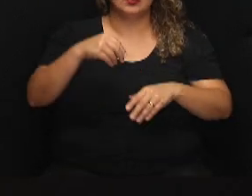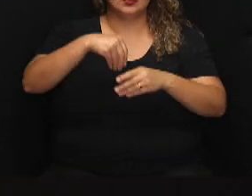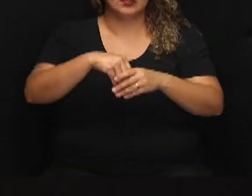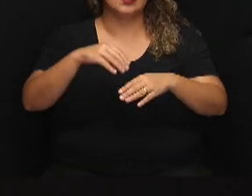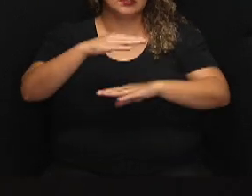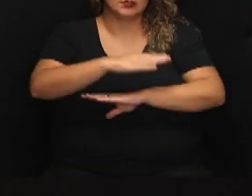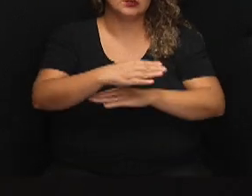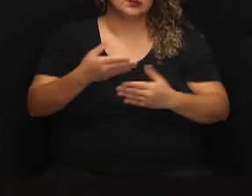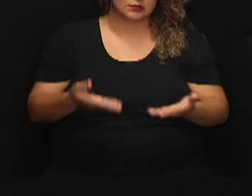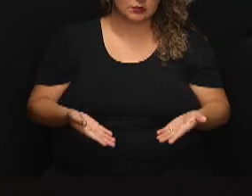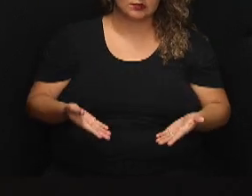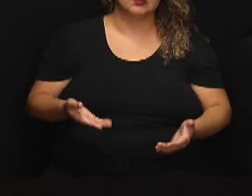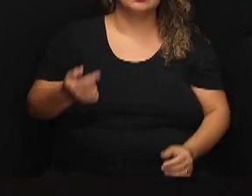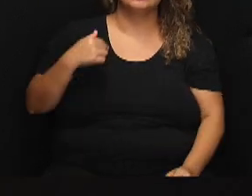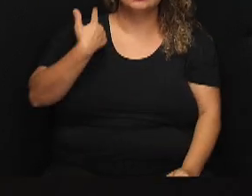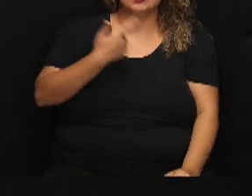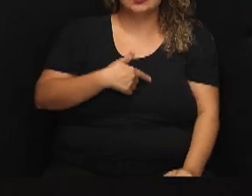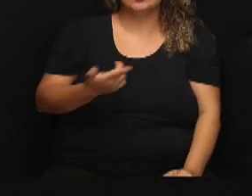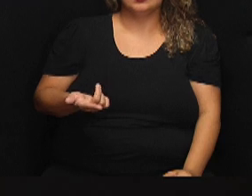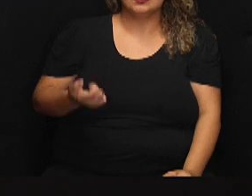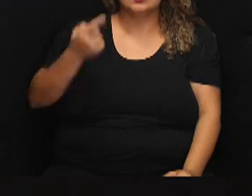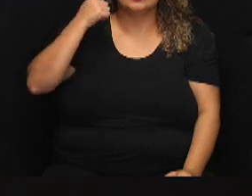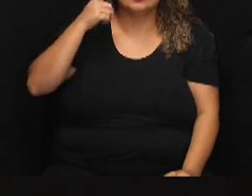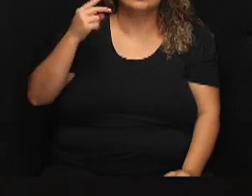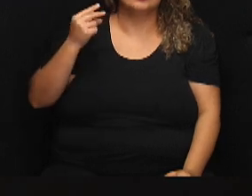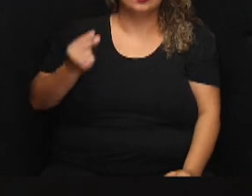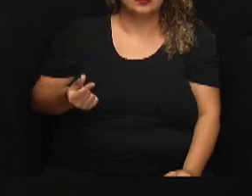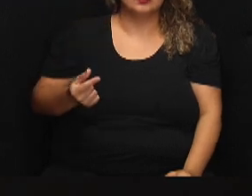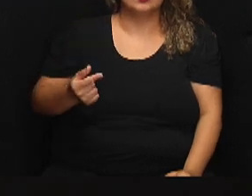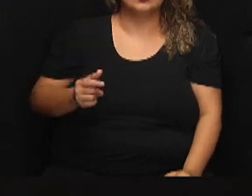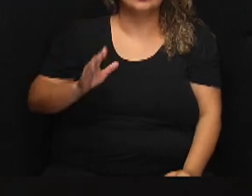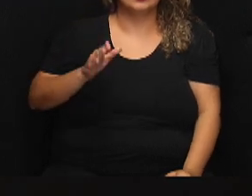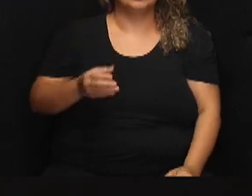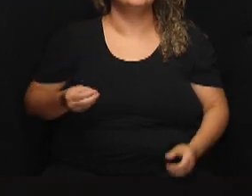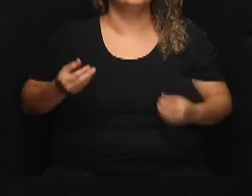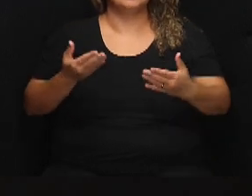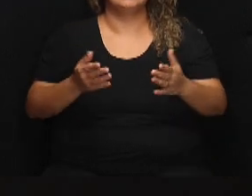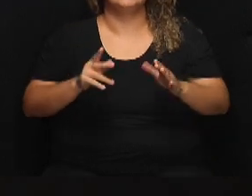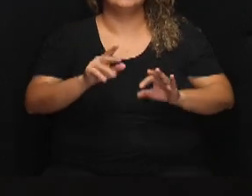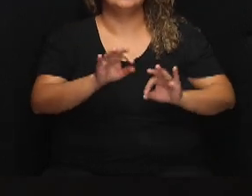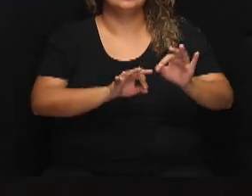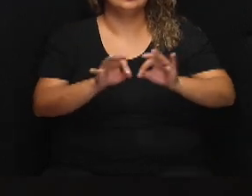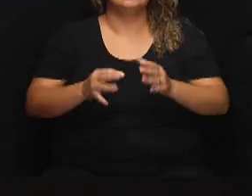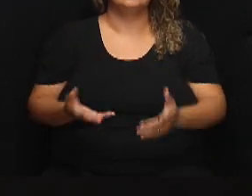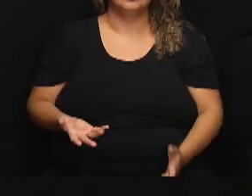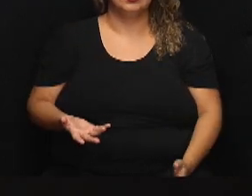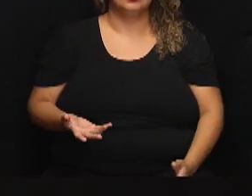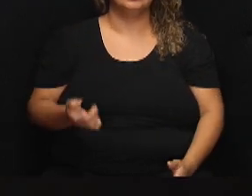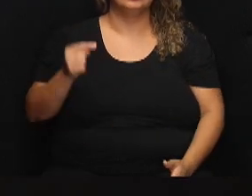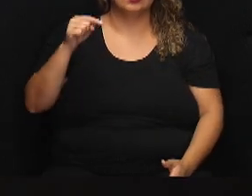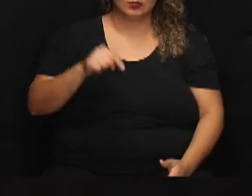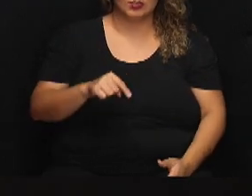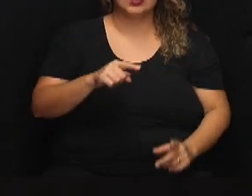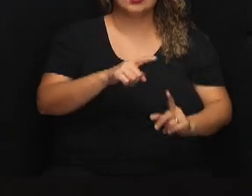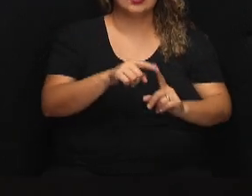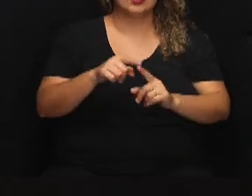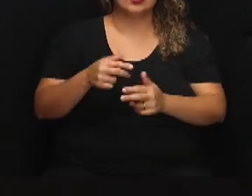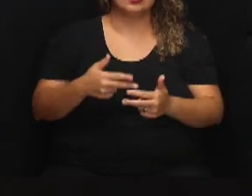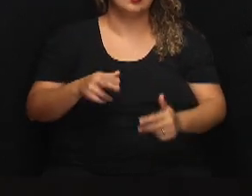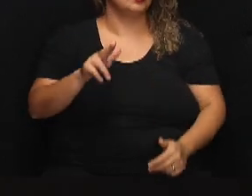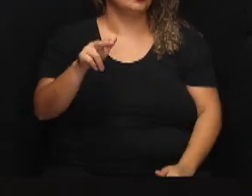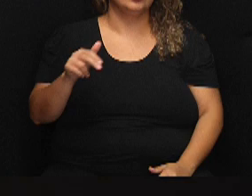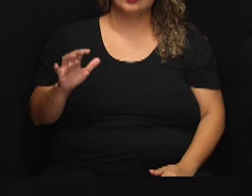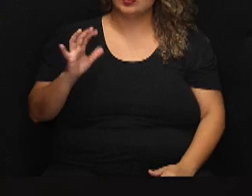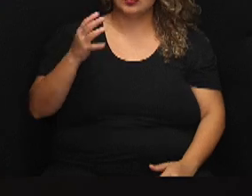dentro, né? Então, a nossa ideia é a gente já trazer esse projeto para que esse tipo de coisa nunca